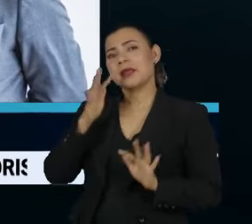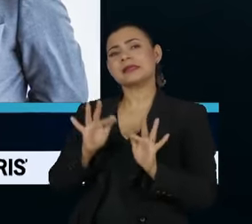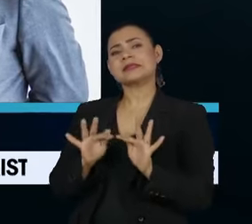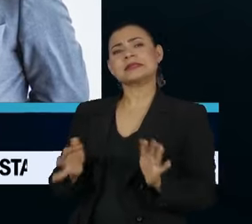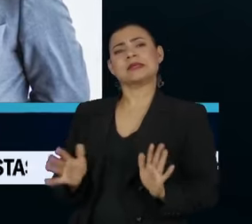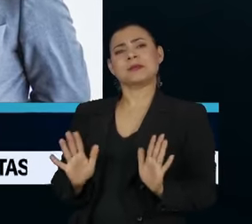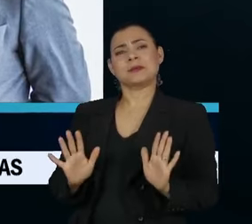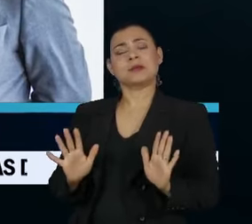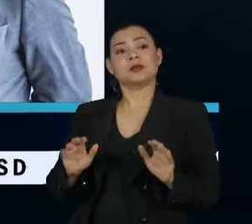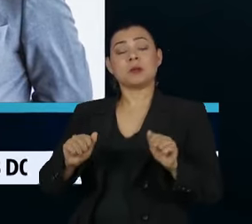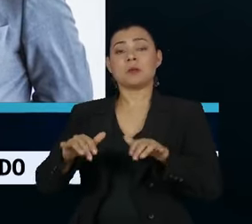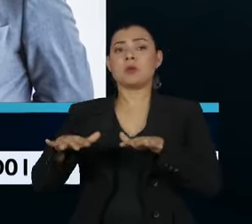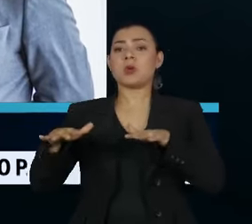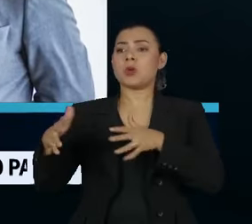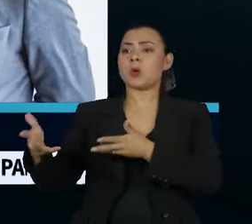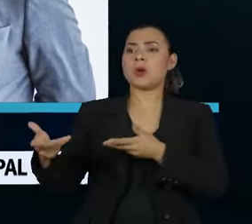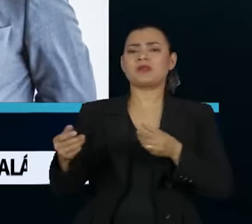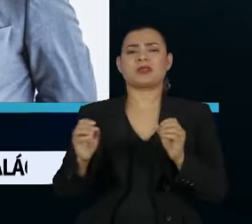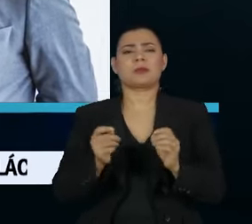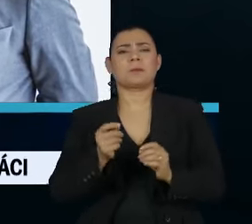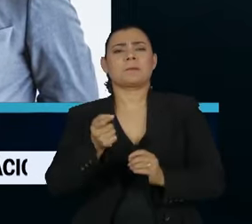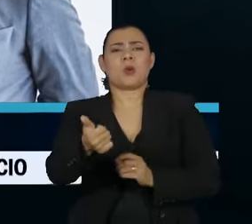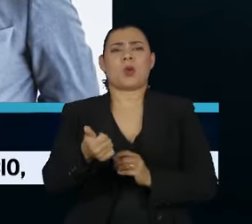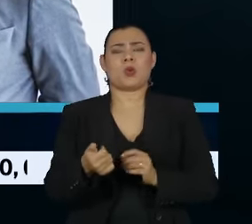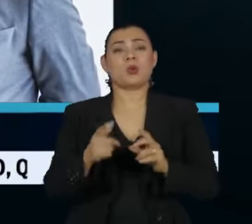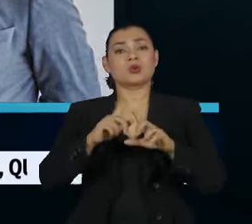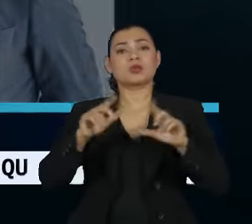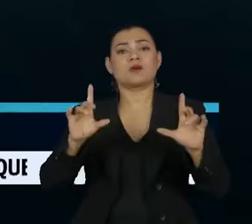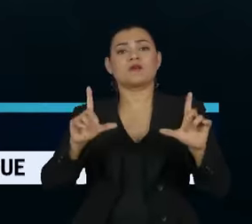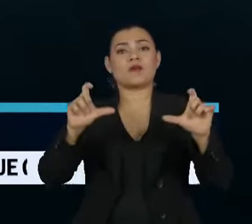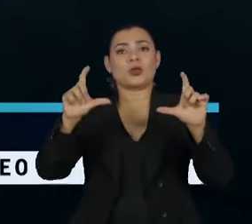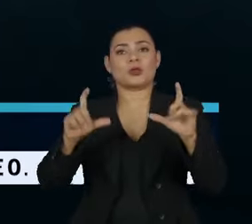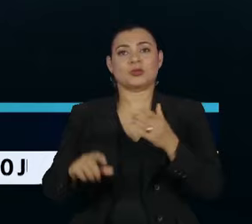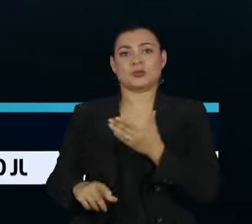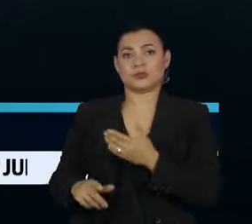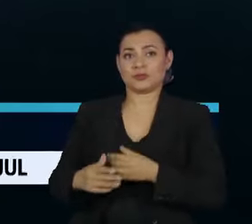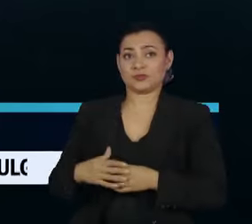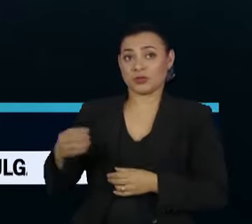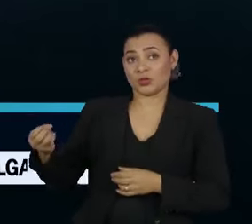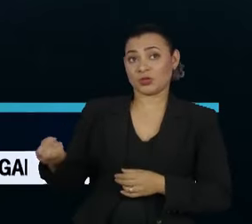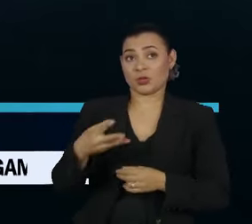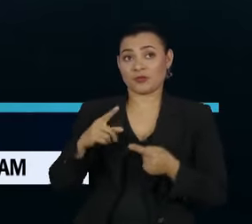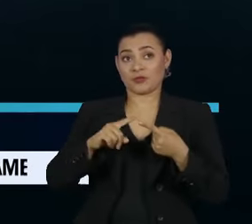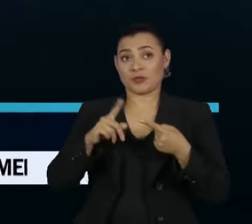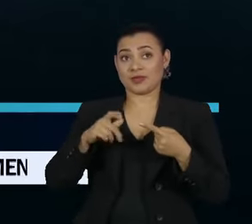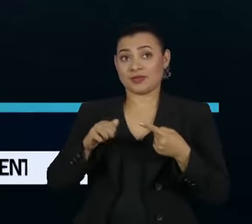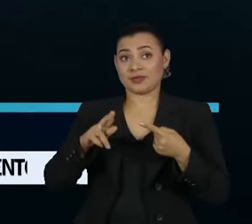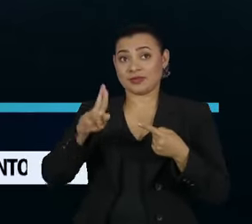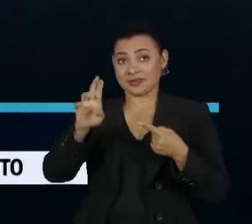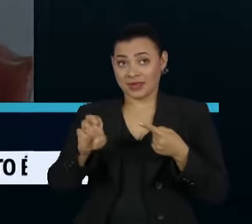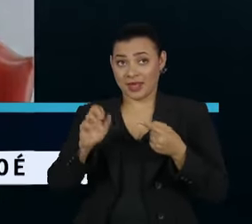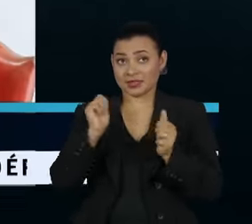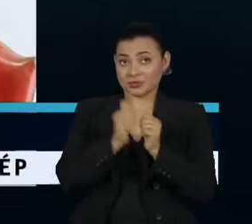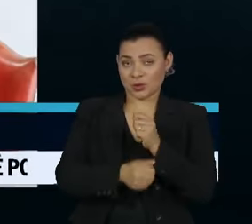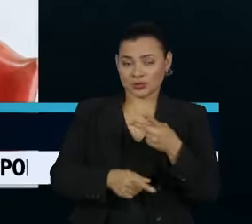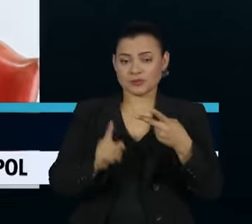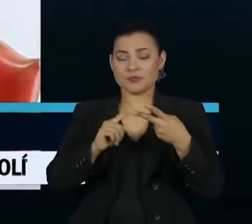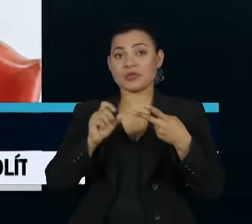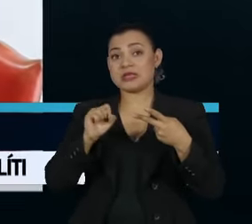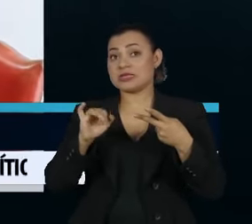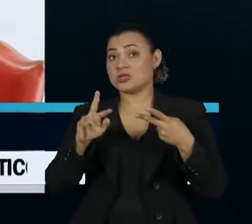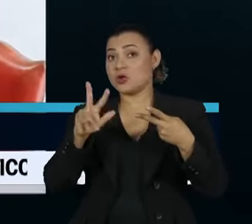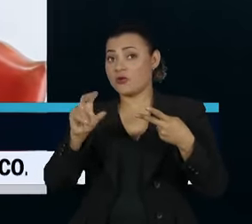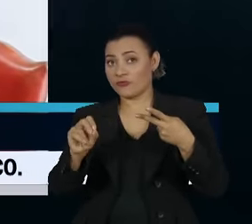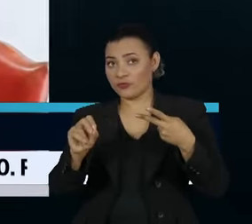cerimônia, poucos convidados e registrada por fotos. Os novos ministros André Fufuca, do Esporte, Silvio